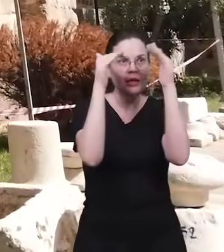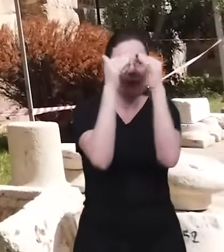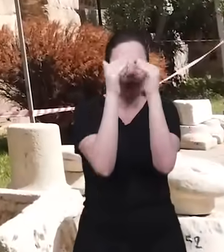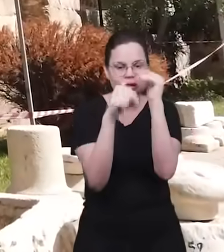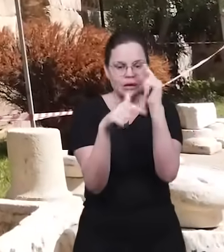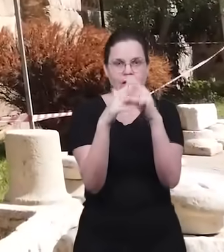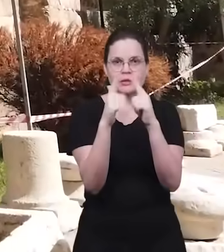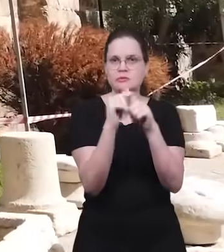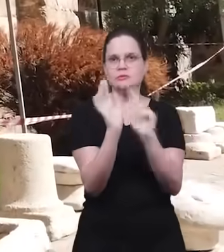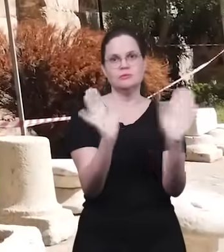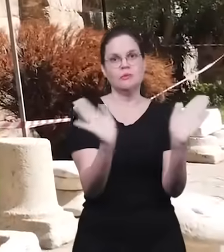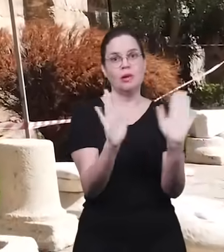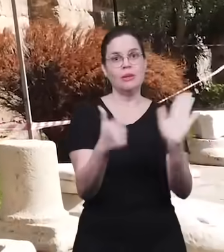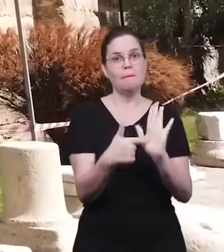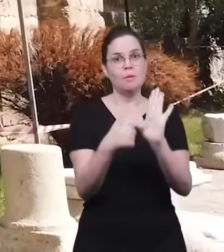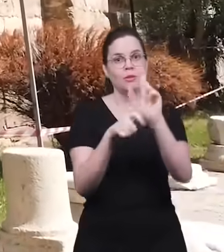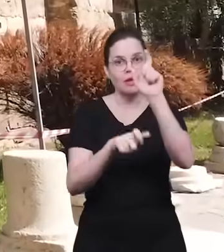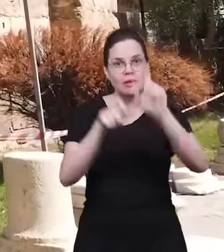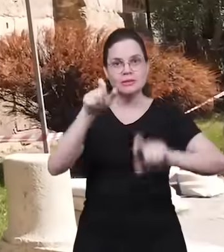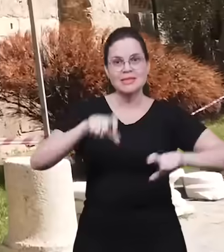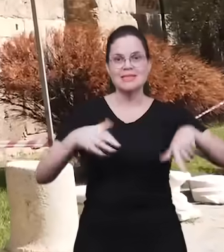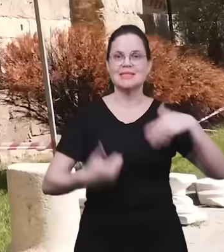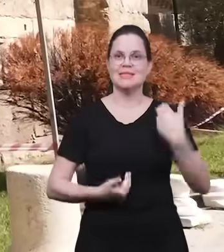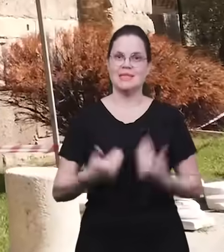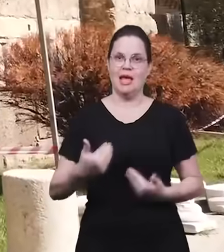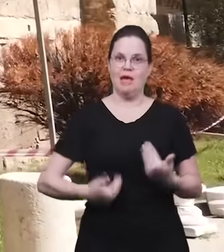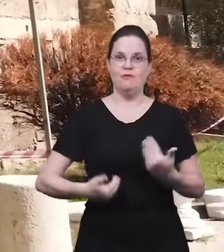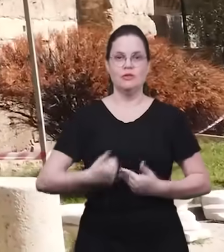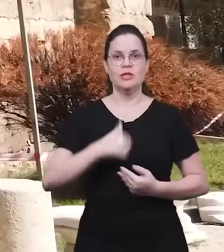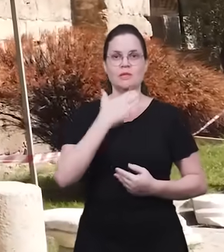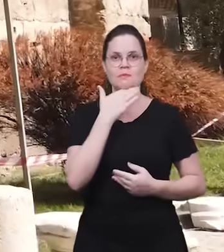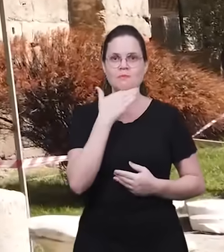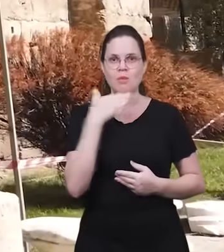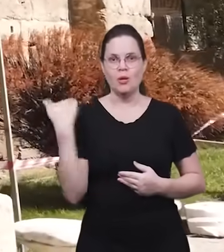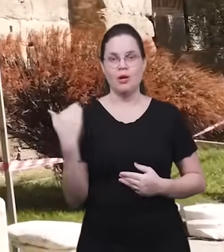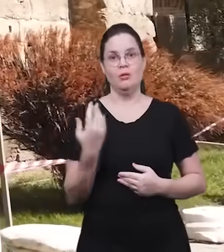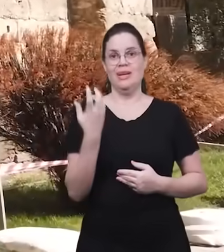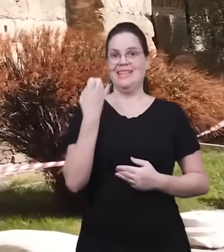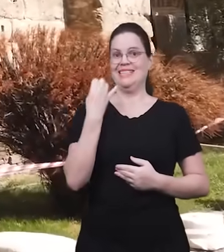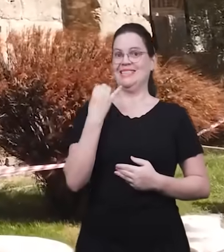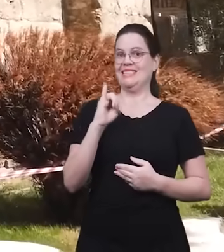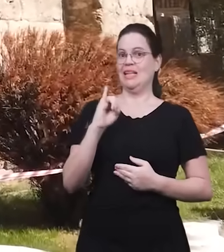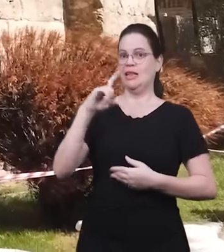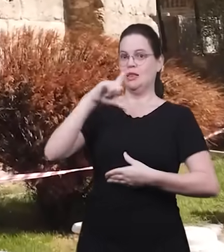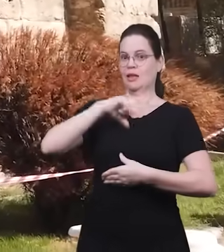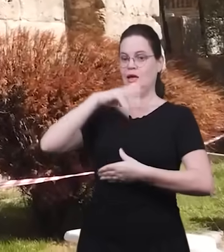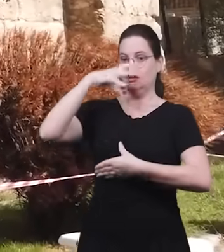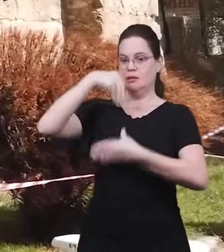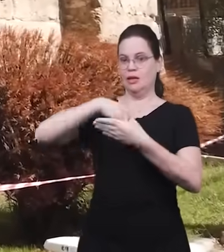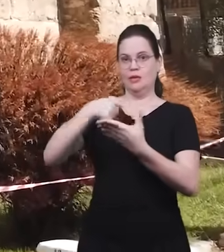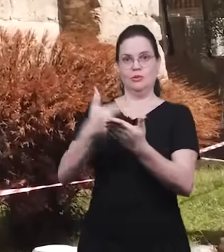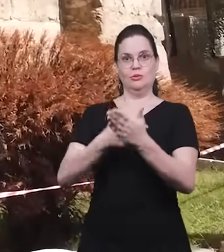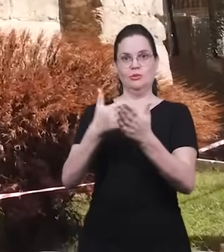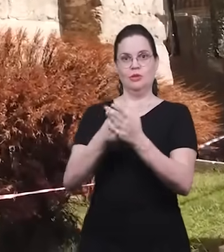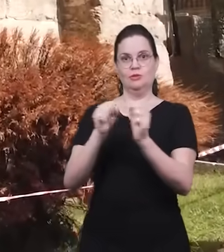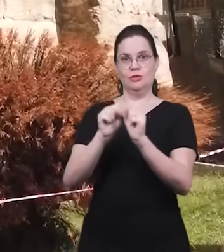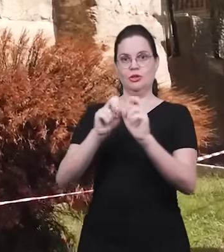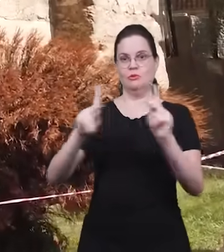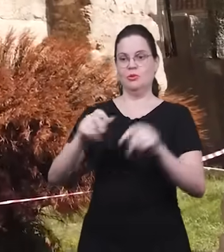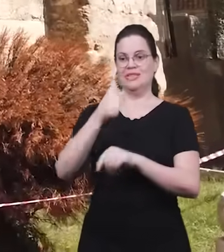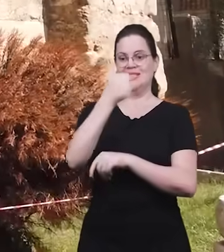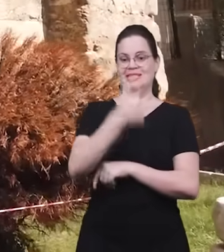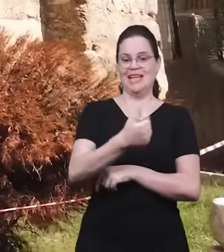está falando a respeito de mártires. Como fala a respeito dos 144 mil, que 12 mil de